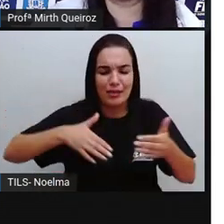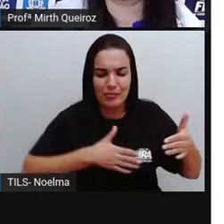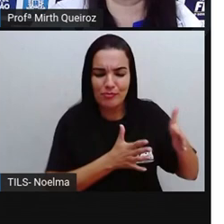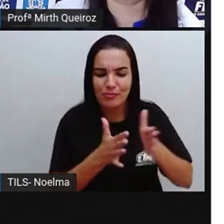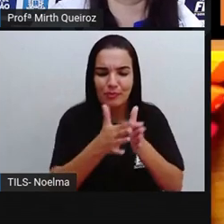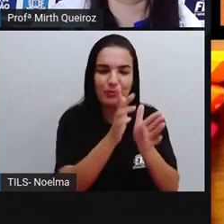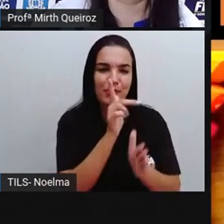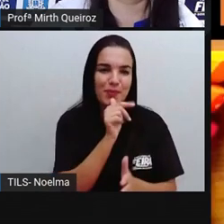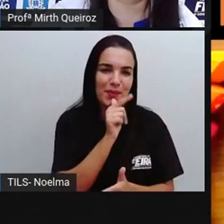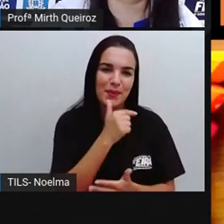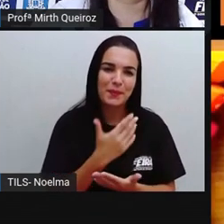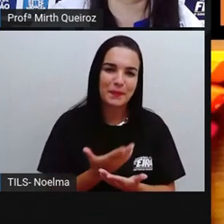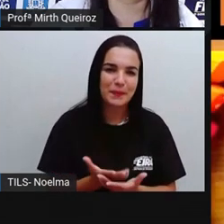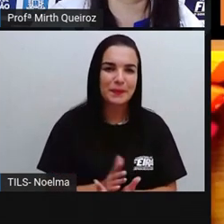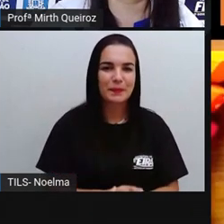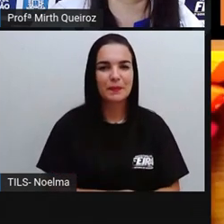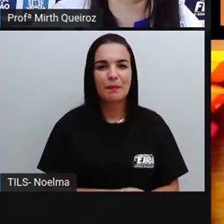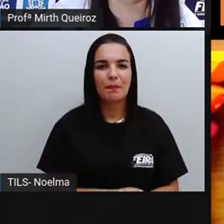Rio.